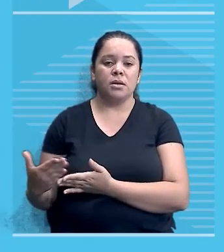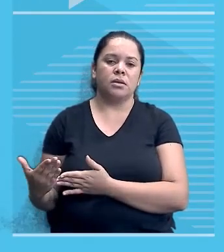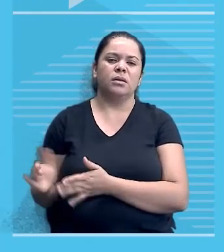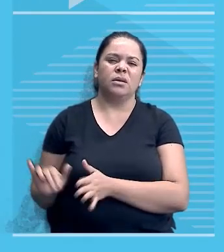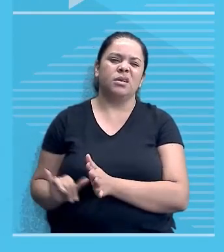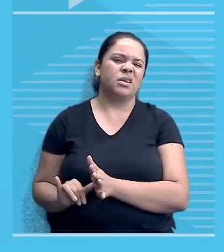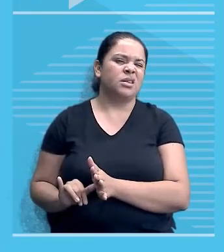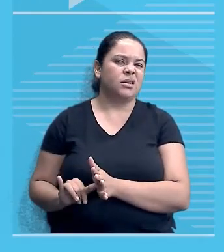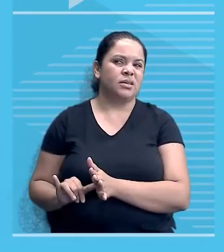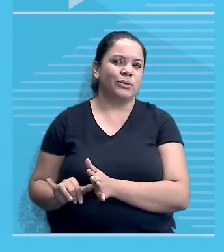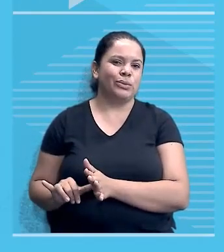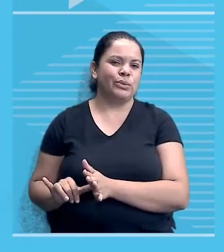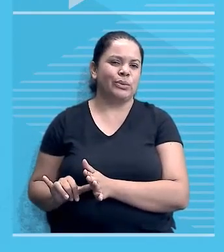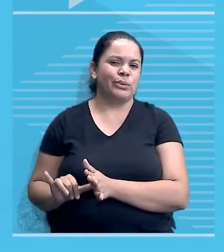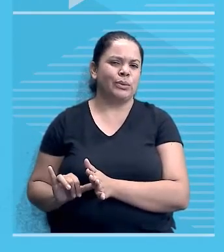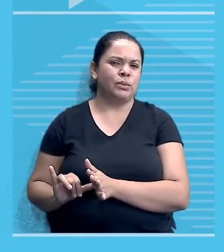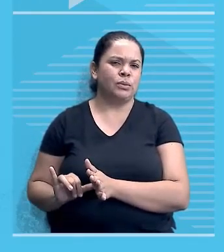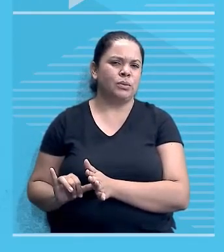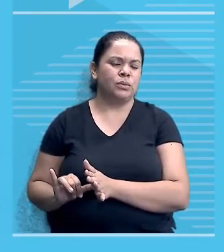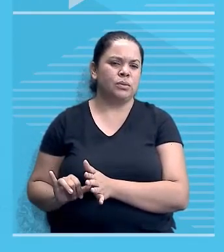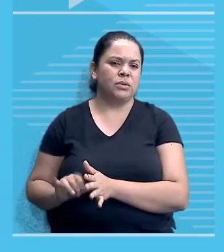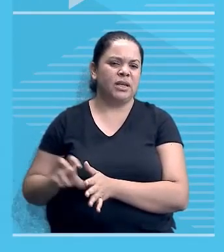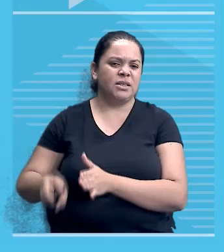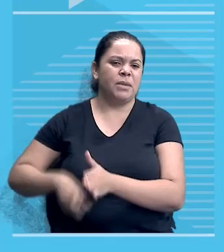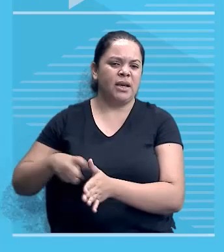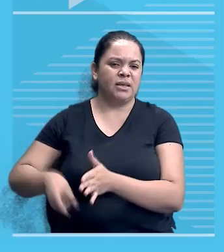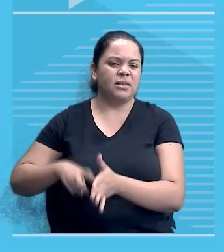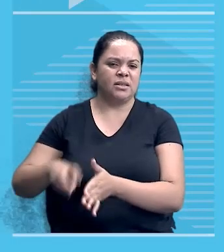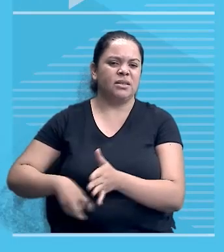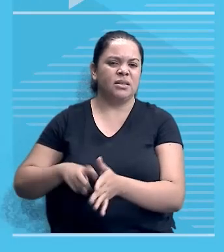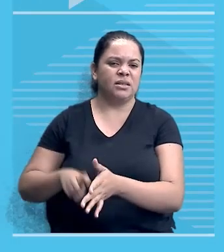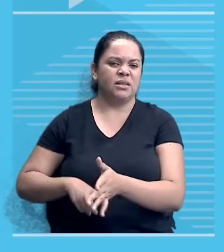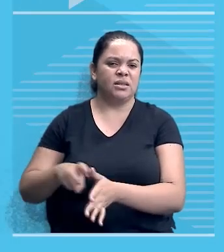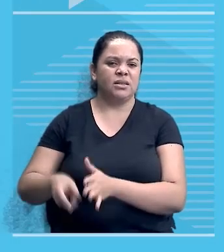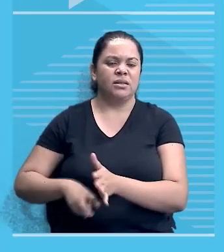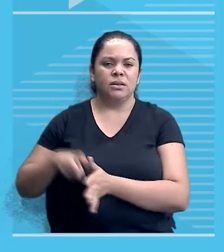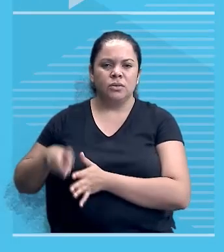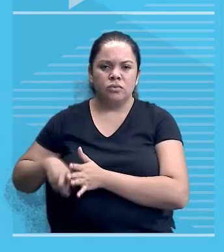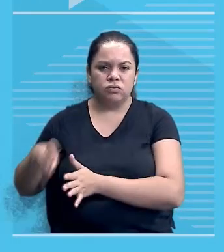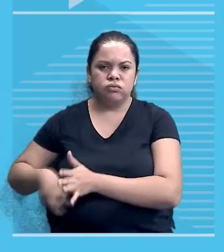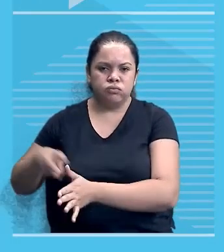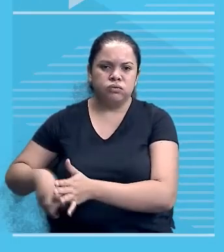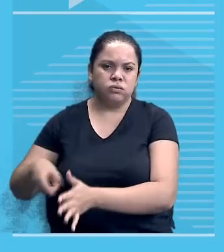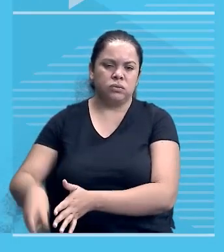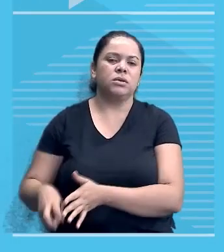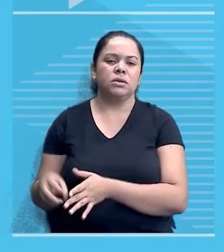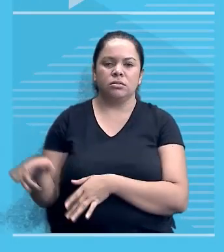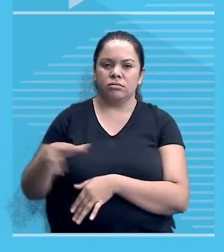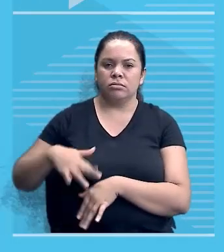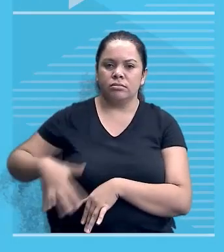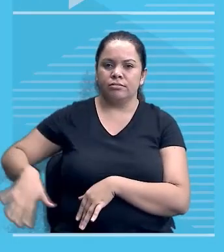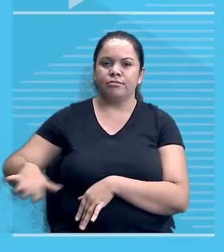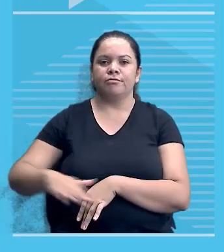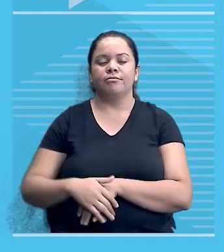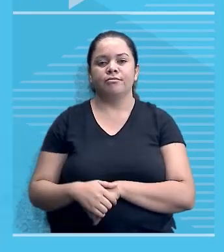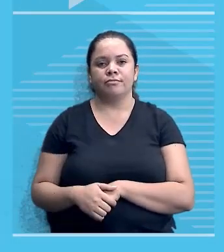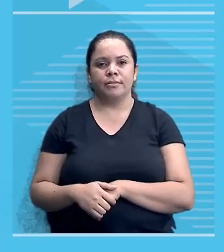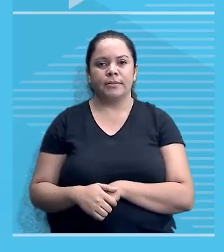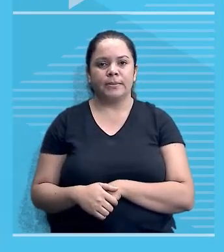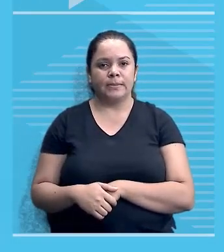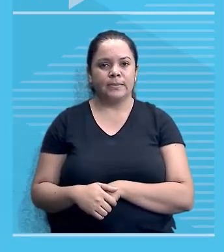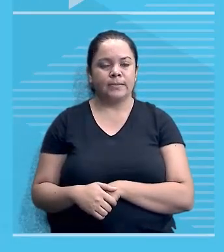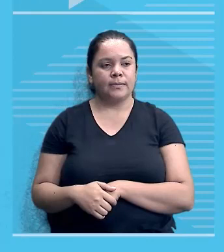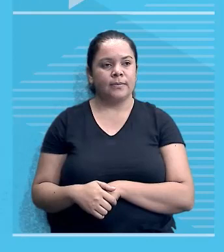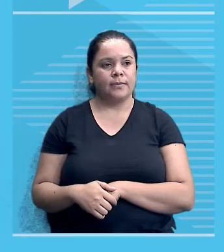aí detalhe essa população que estava no campo não tinha terra para trabalhar concentração fundiária